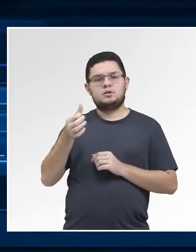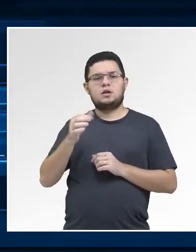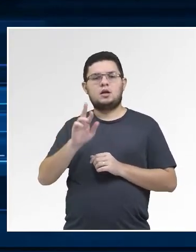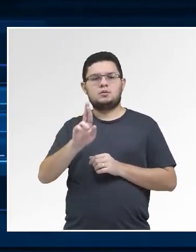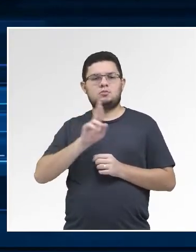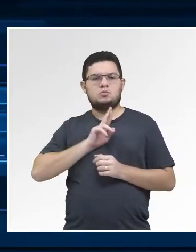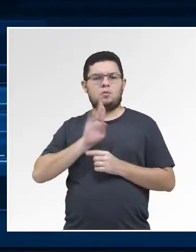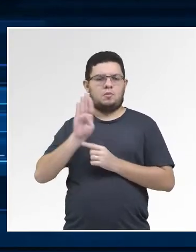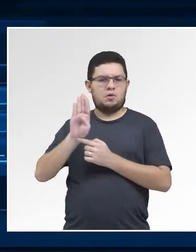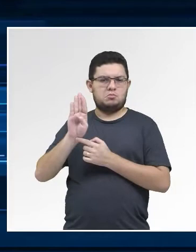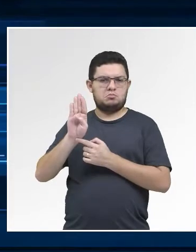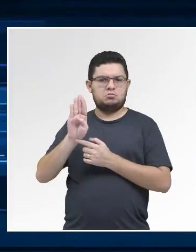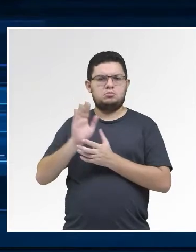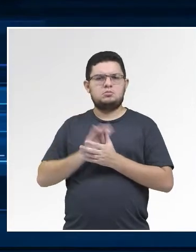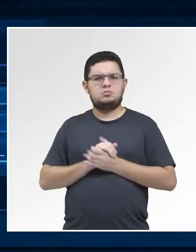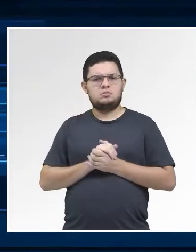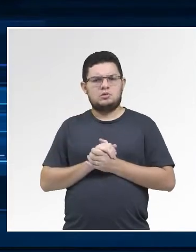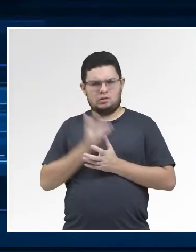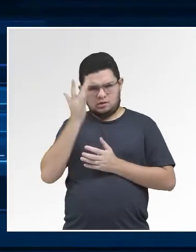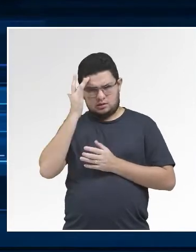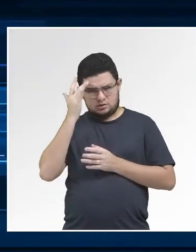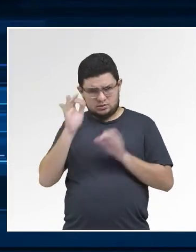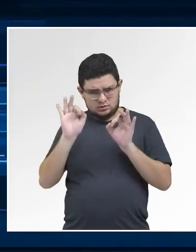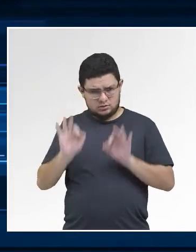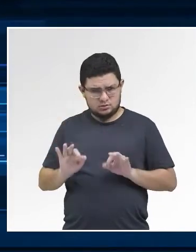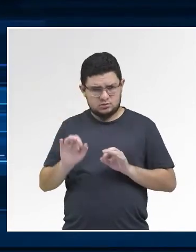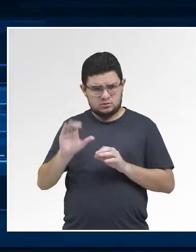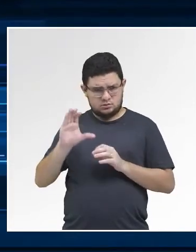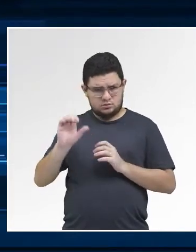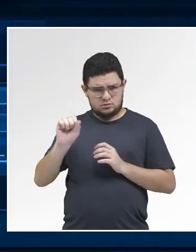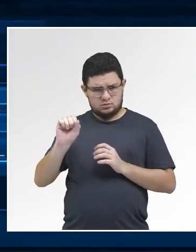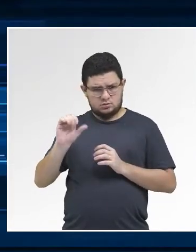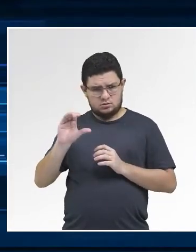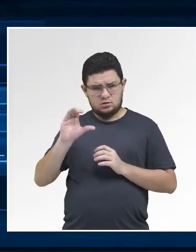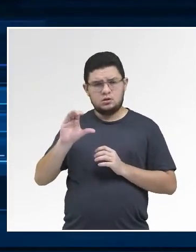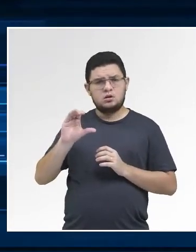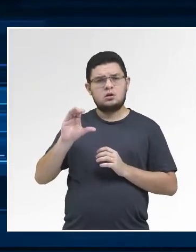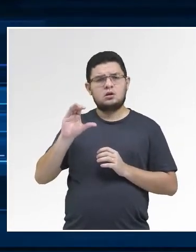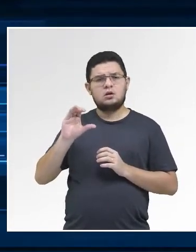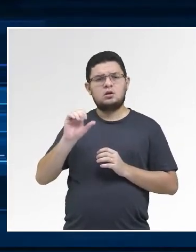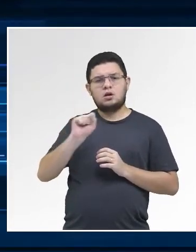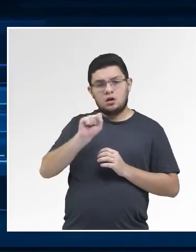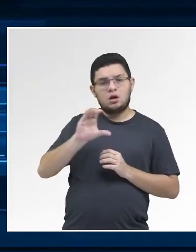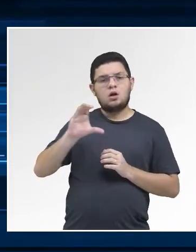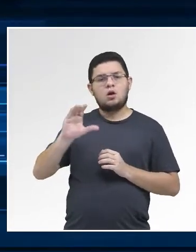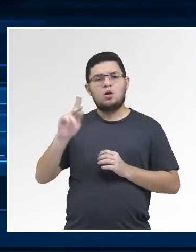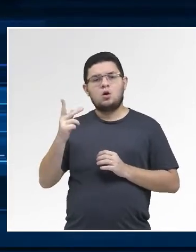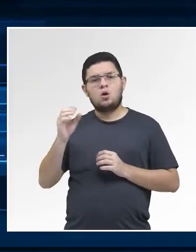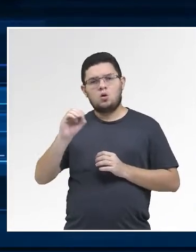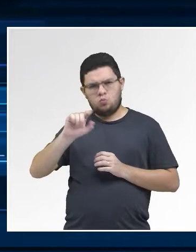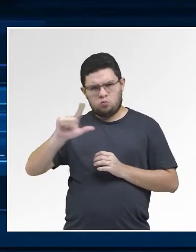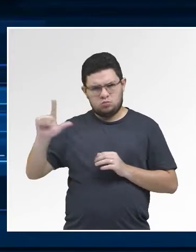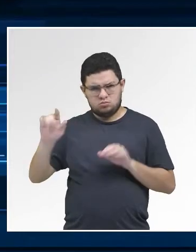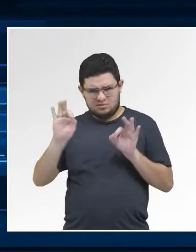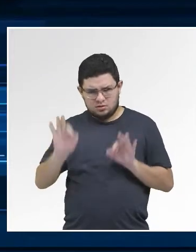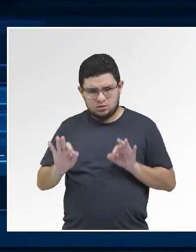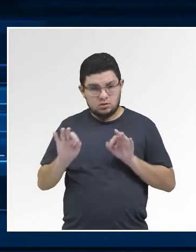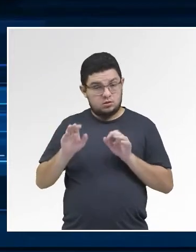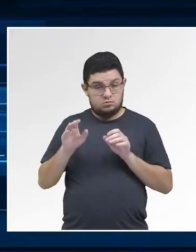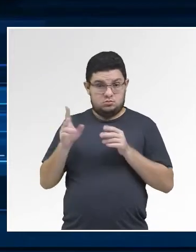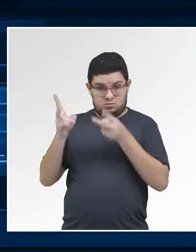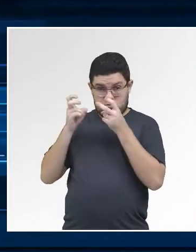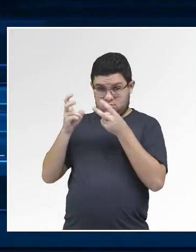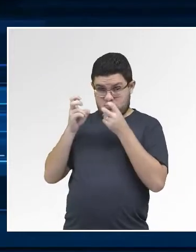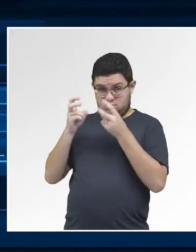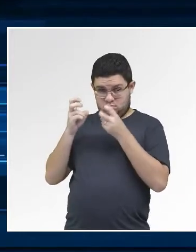Observem bem a imagem aí, né? Vamos lá, quero mais participação de outras turmas aí no nosso Watching for Details. Está bem fácil, né? Olha